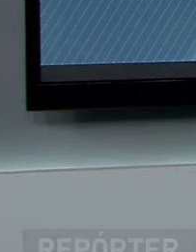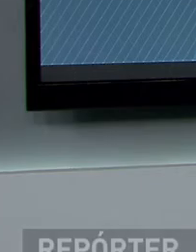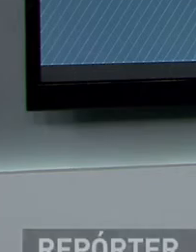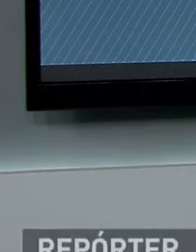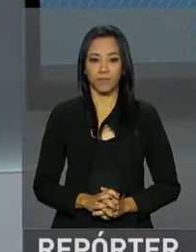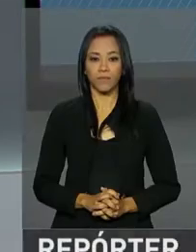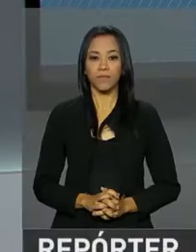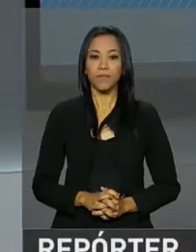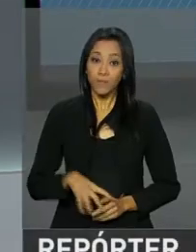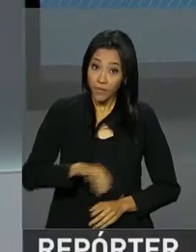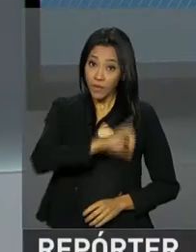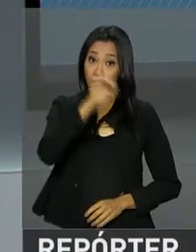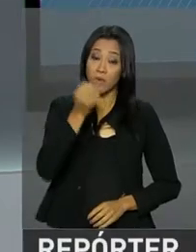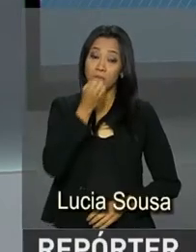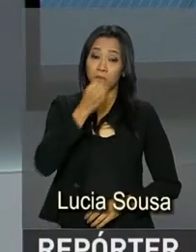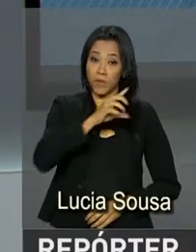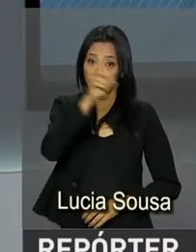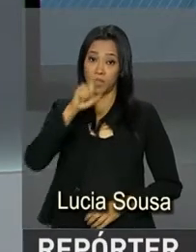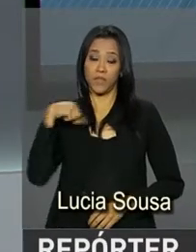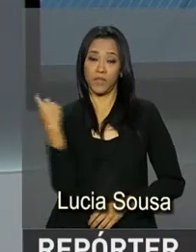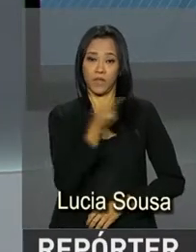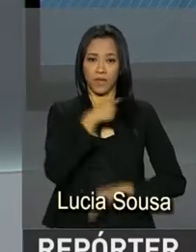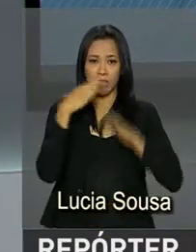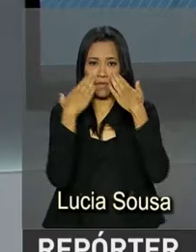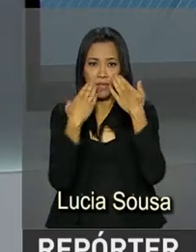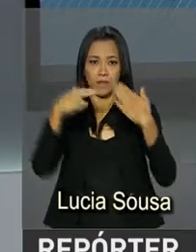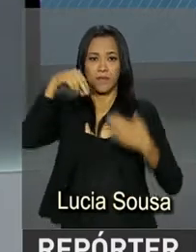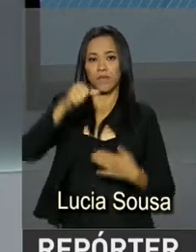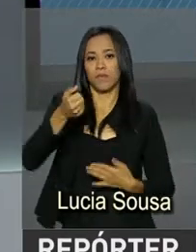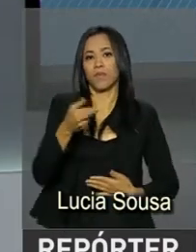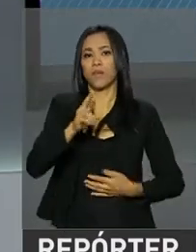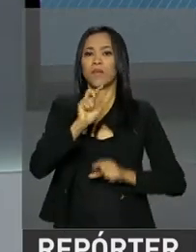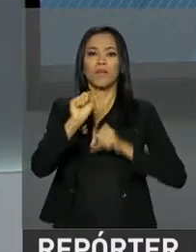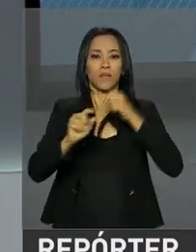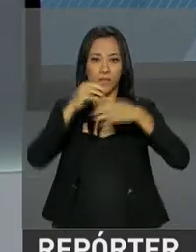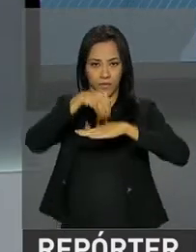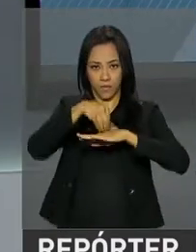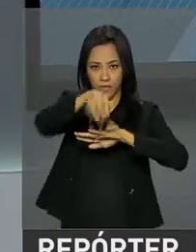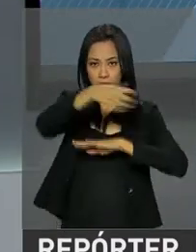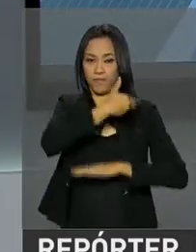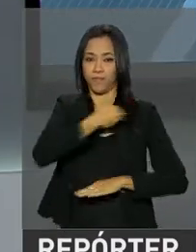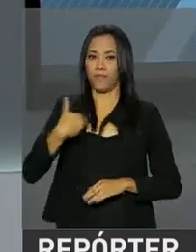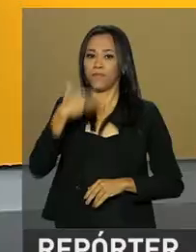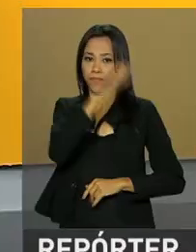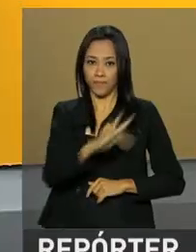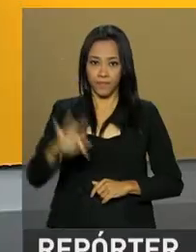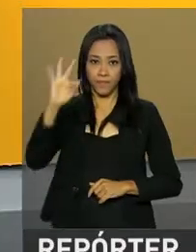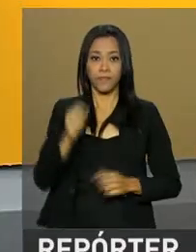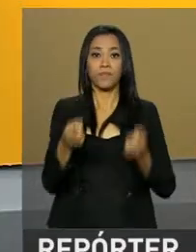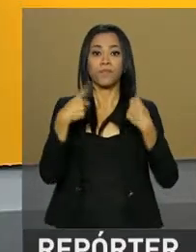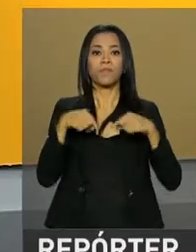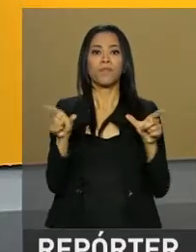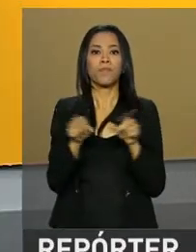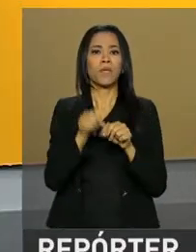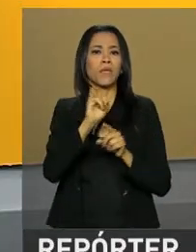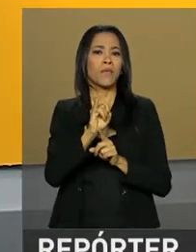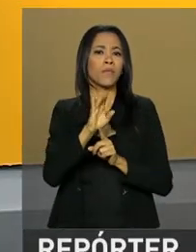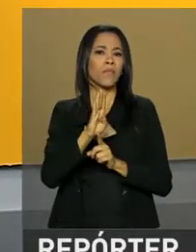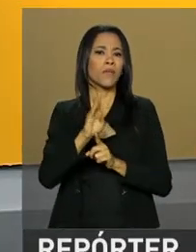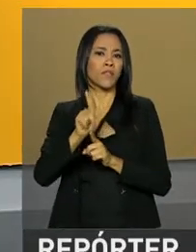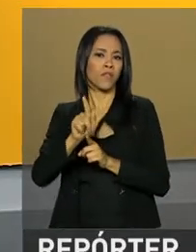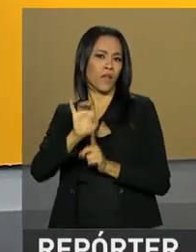olá bom dia estamos de volta com mais uma edição do repórter nbr e as notícias do governo federal o ibge acaba de divulgar